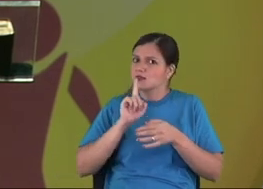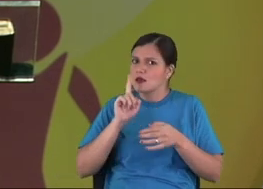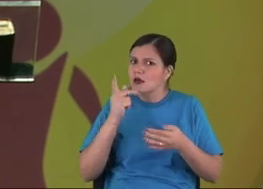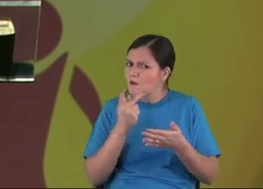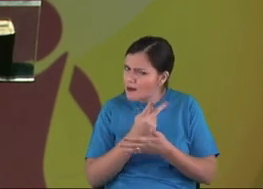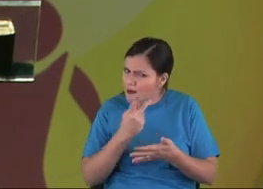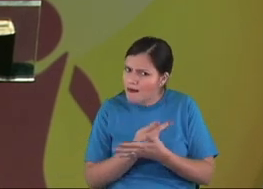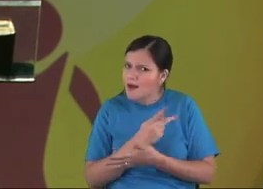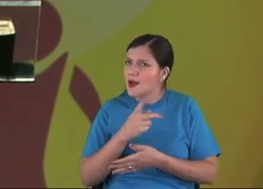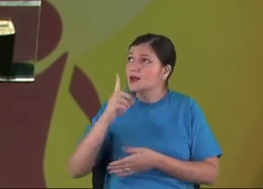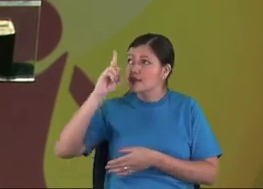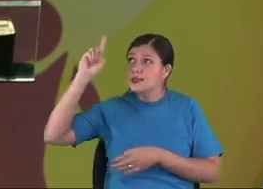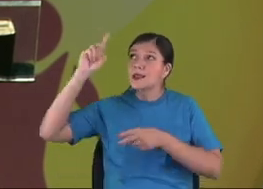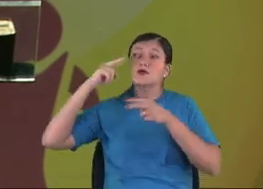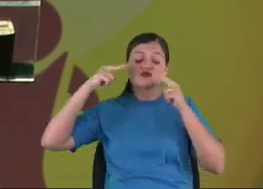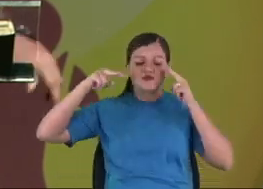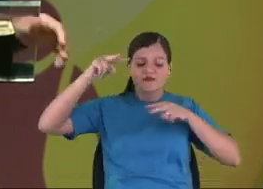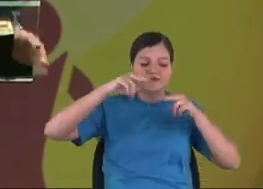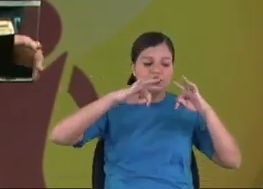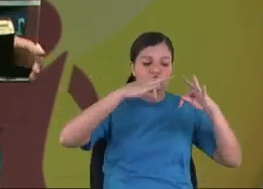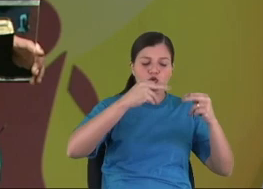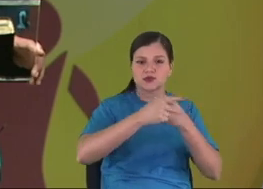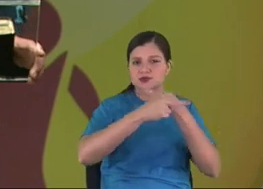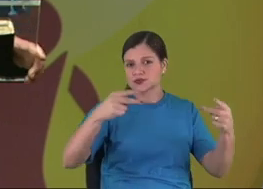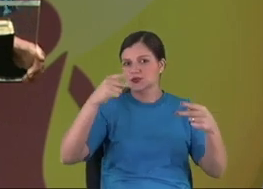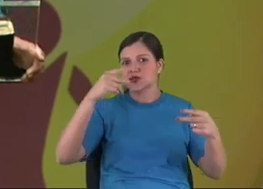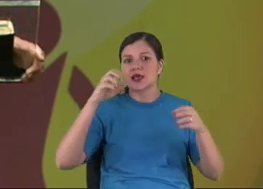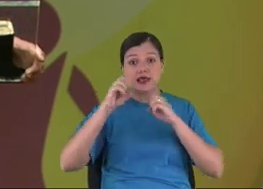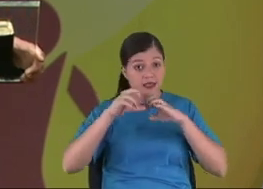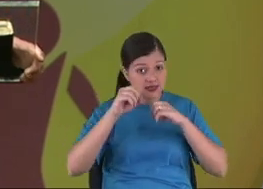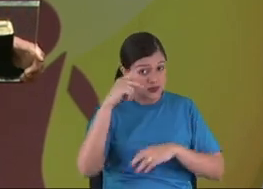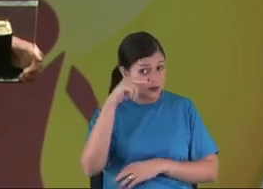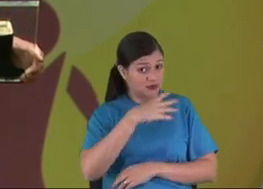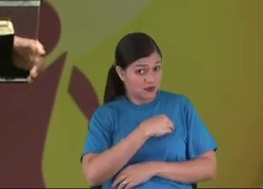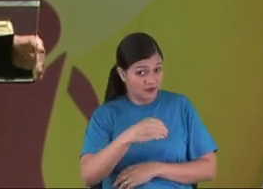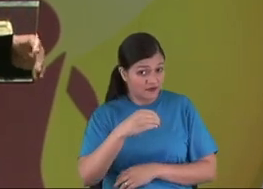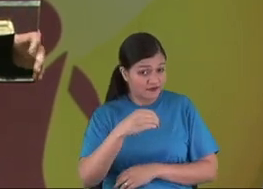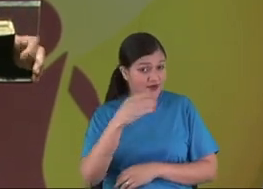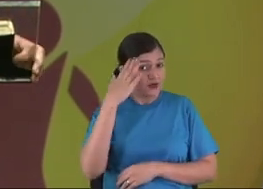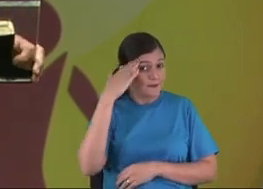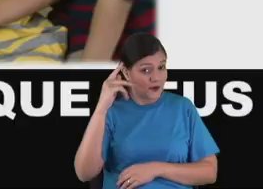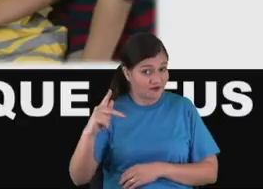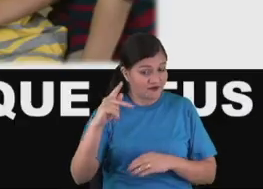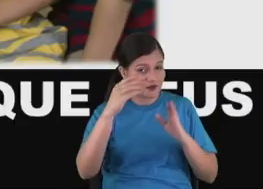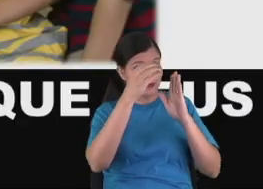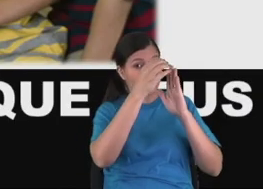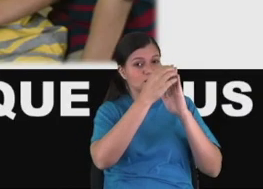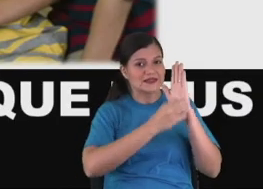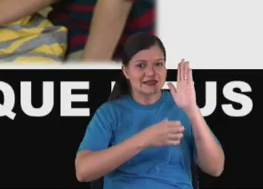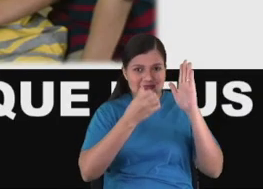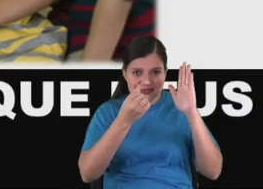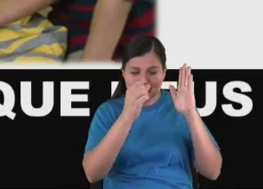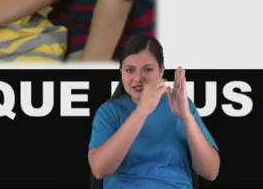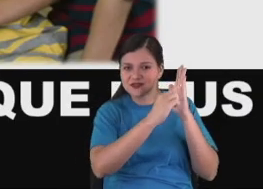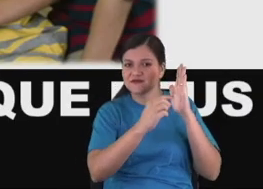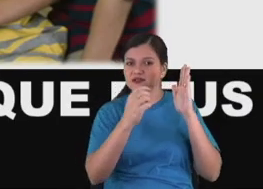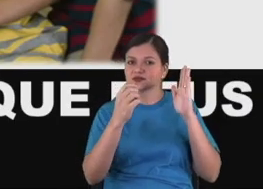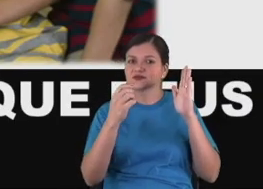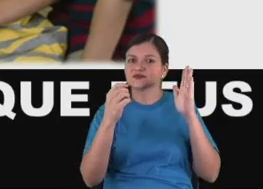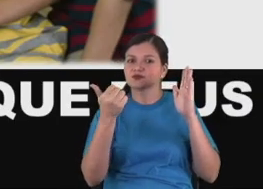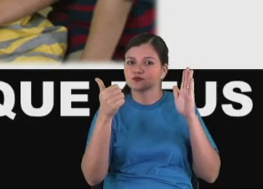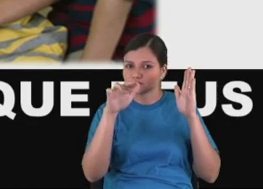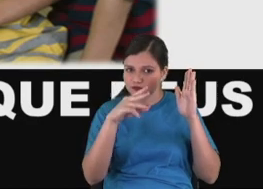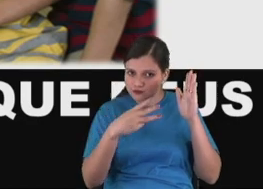Ensine o seu filho, número 13, Provérbios 6, 17 a 19, ensine sobre os 7 pecados que Deus